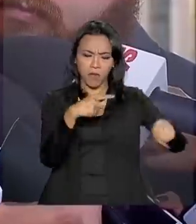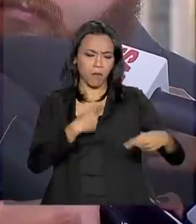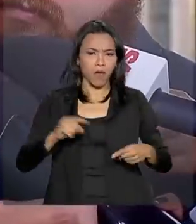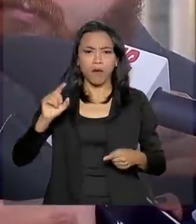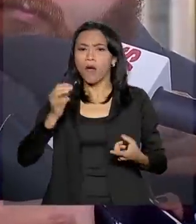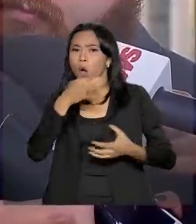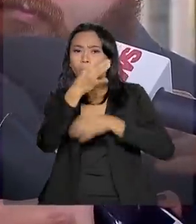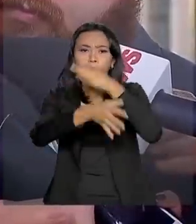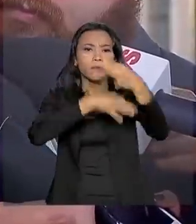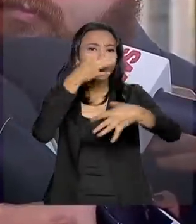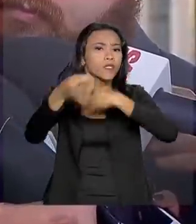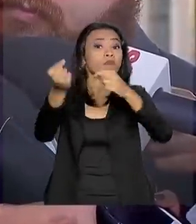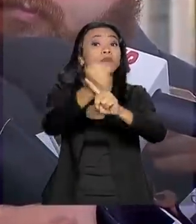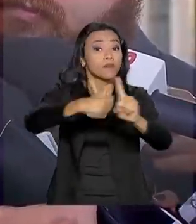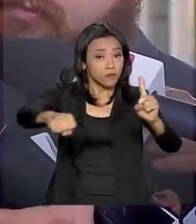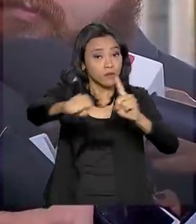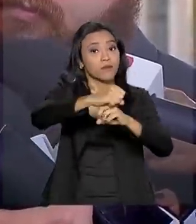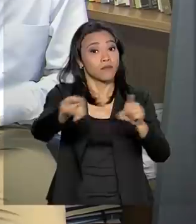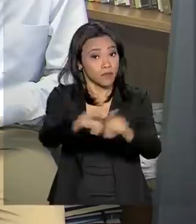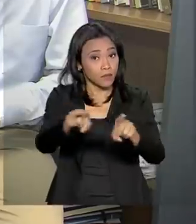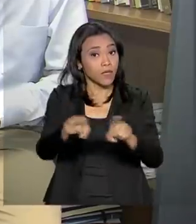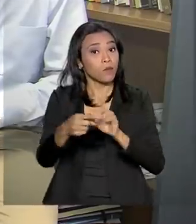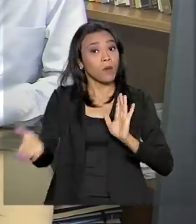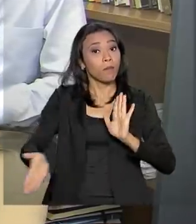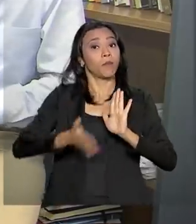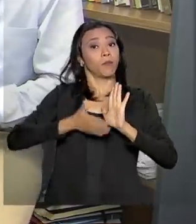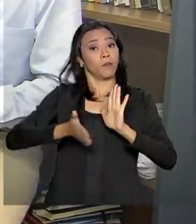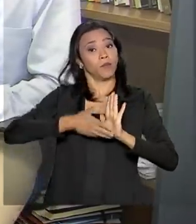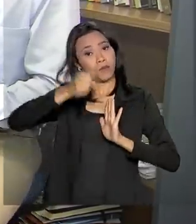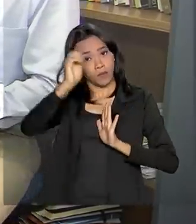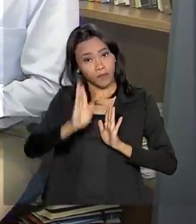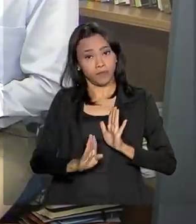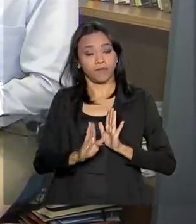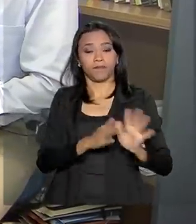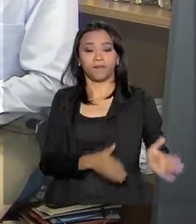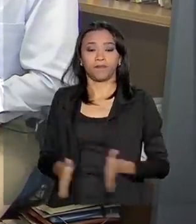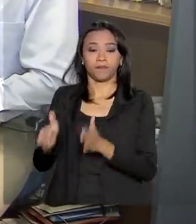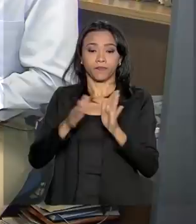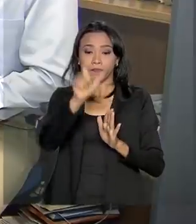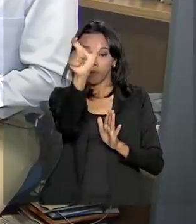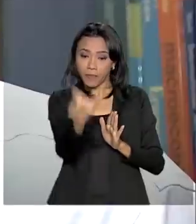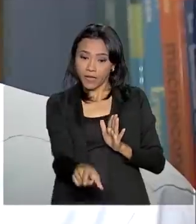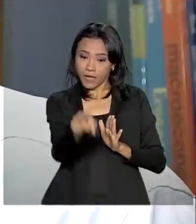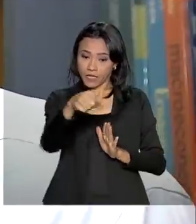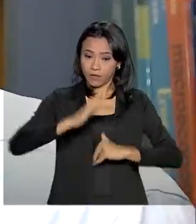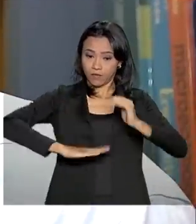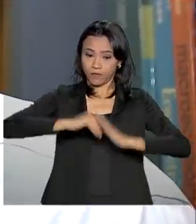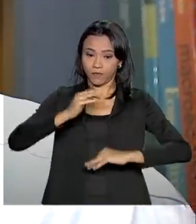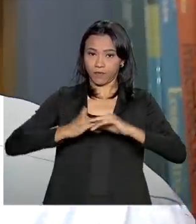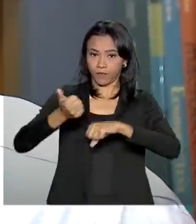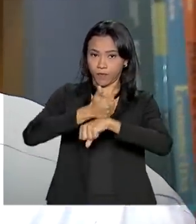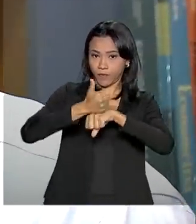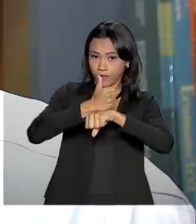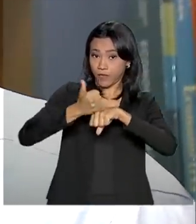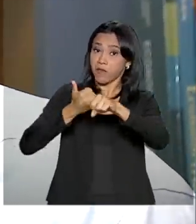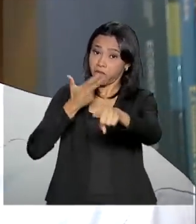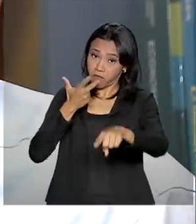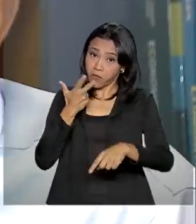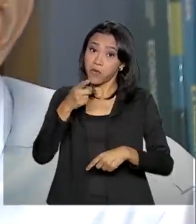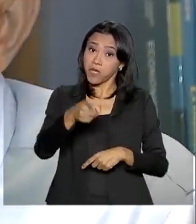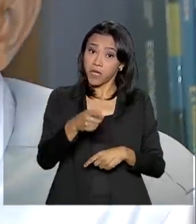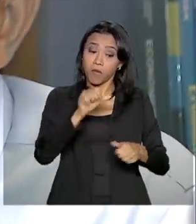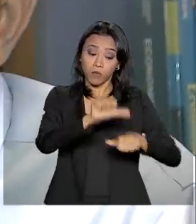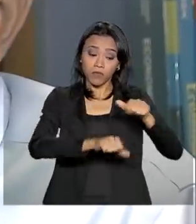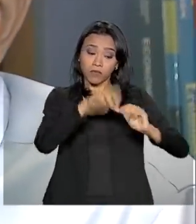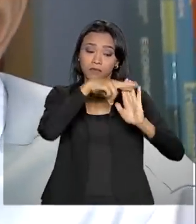a sociedade democraticamente, uma proposta para o Brasil. Para esse economista especializado em previdência, a reforma trará bons resultados para